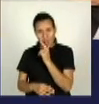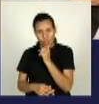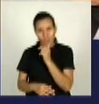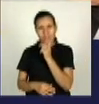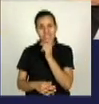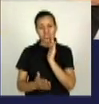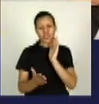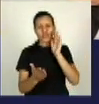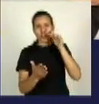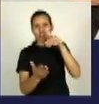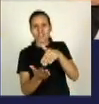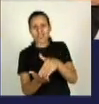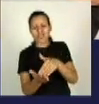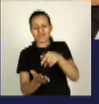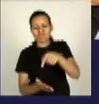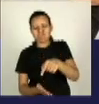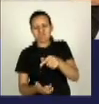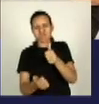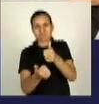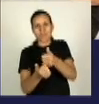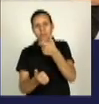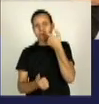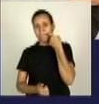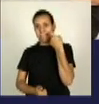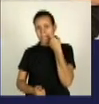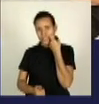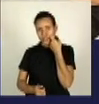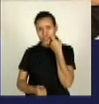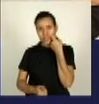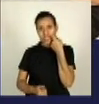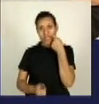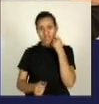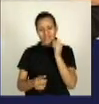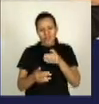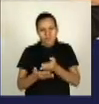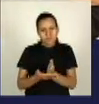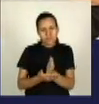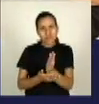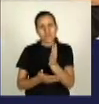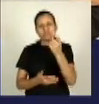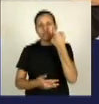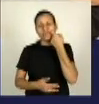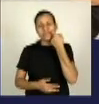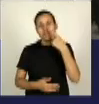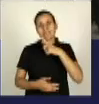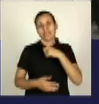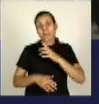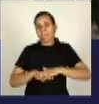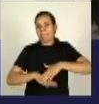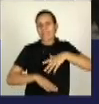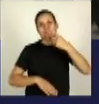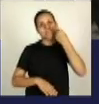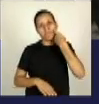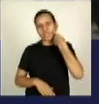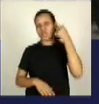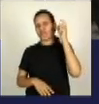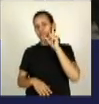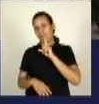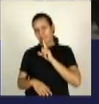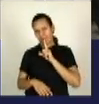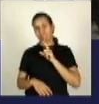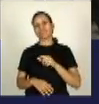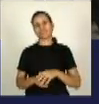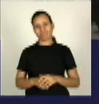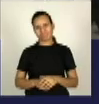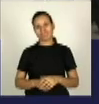daí chega, de algum modo, à comunidade dos peixes, que isso induziria os peixes a ter um número maior de